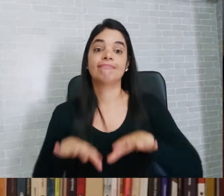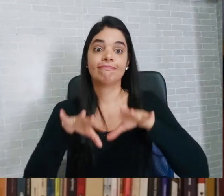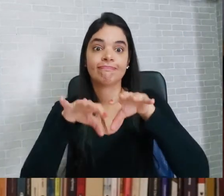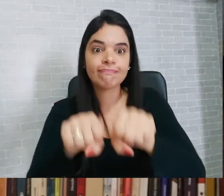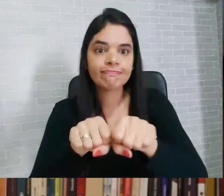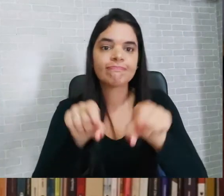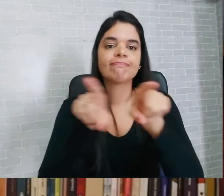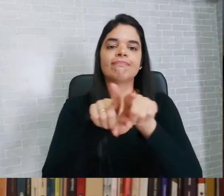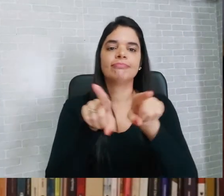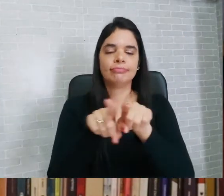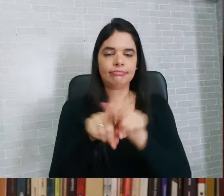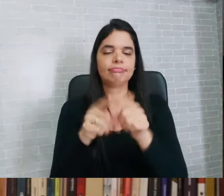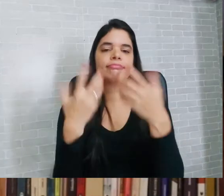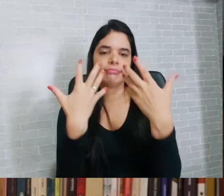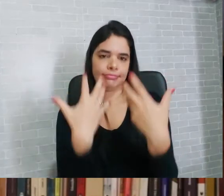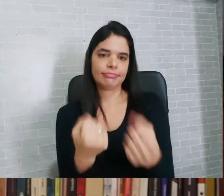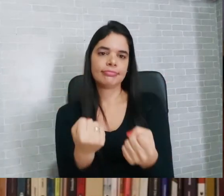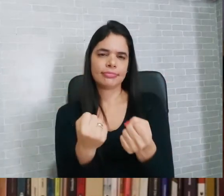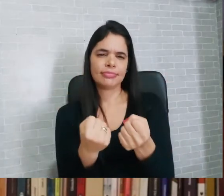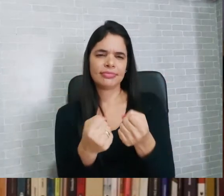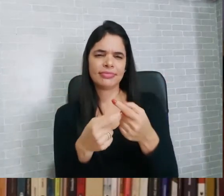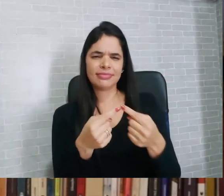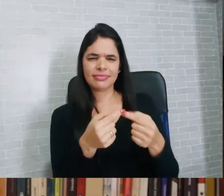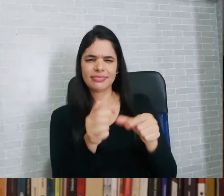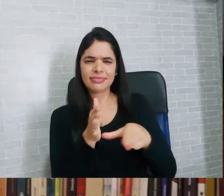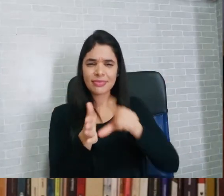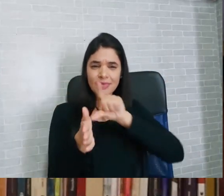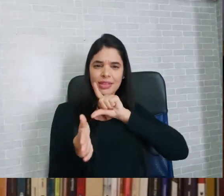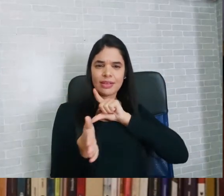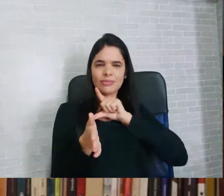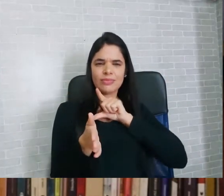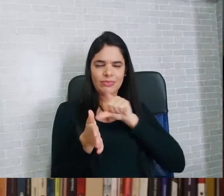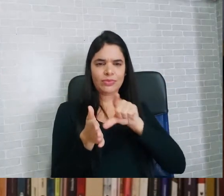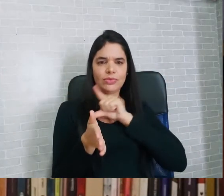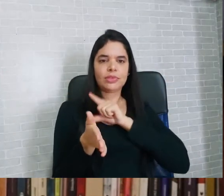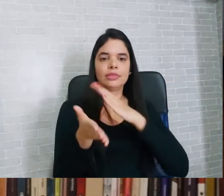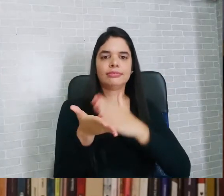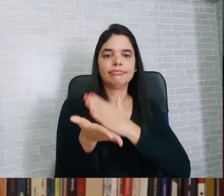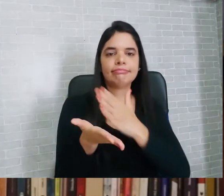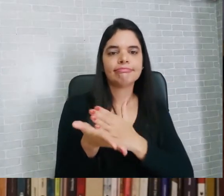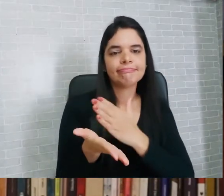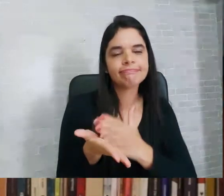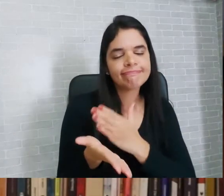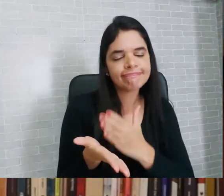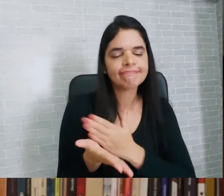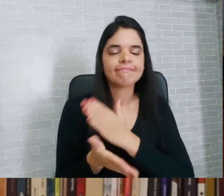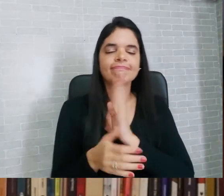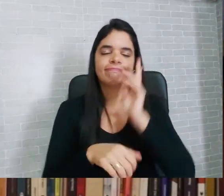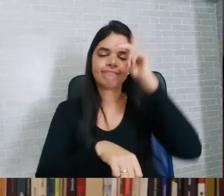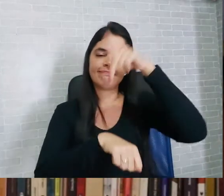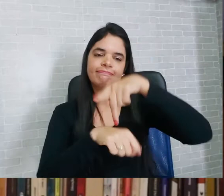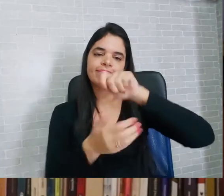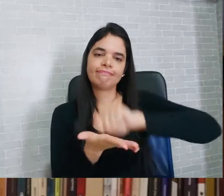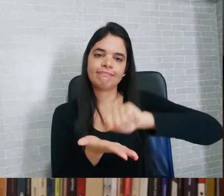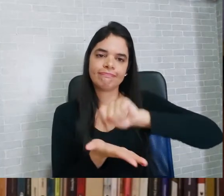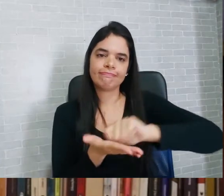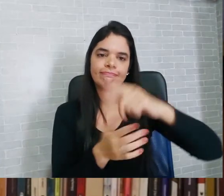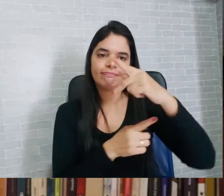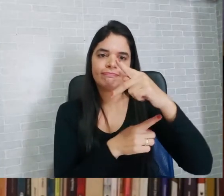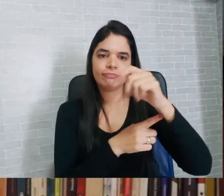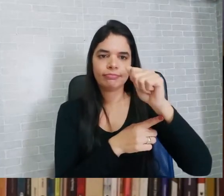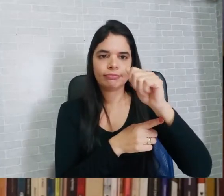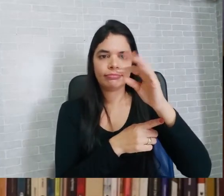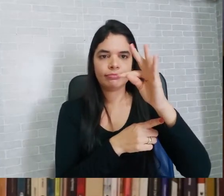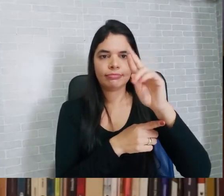colonialismo, e ela foi reconhecida muito antes que a obra Téchacot do Patrick Chamoiseau, né? Que